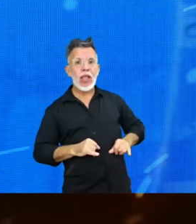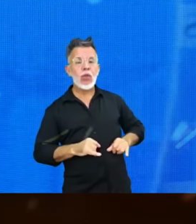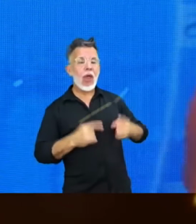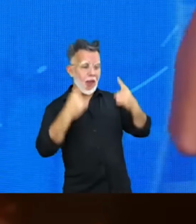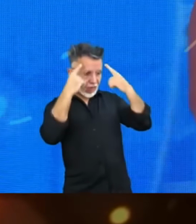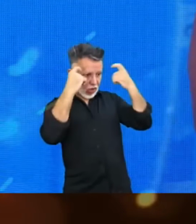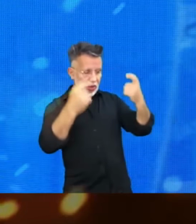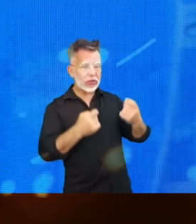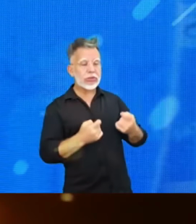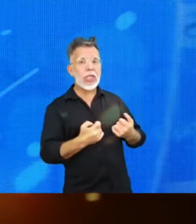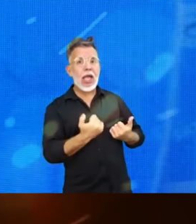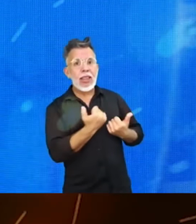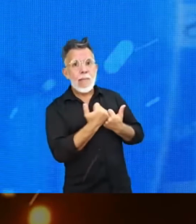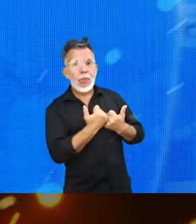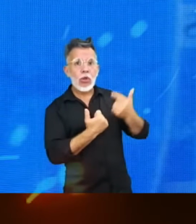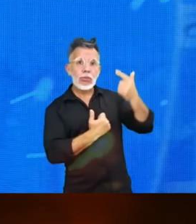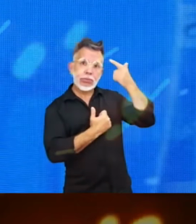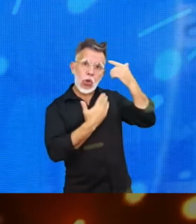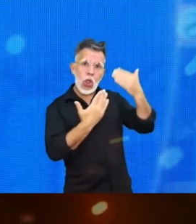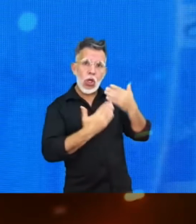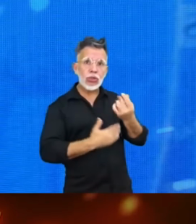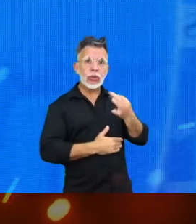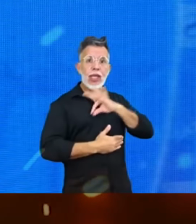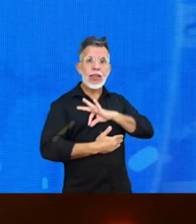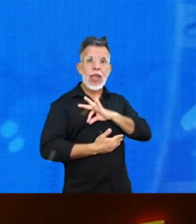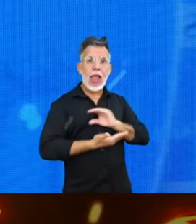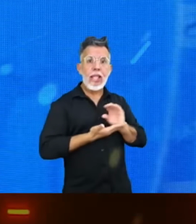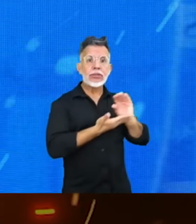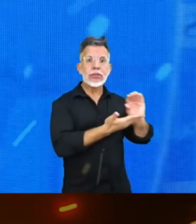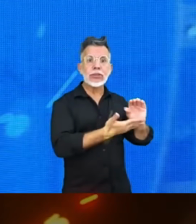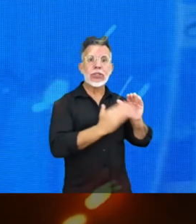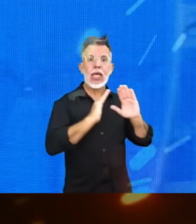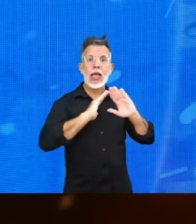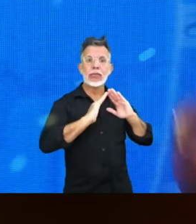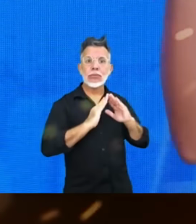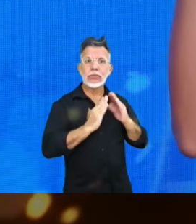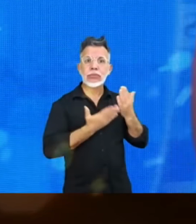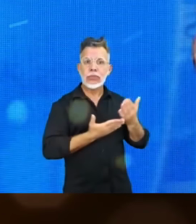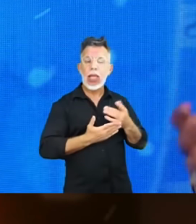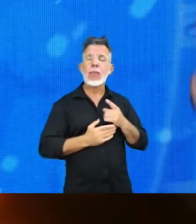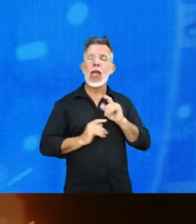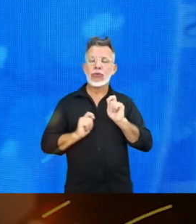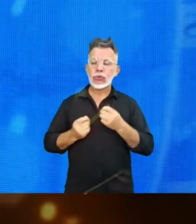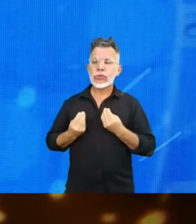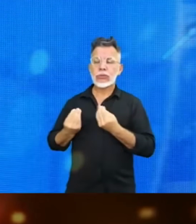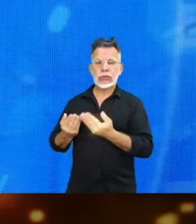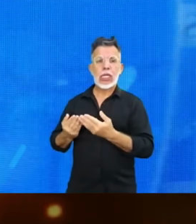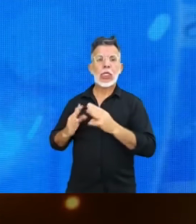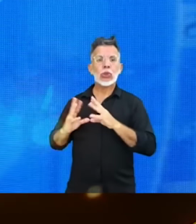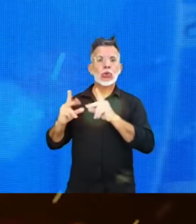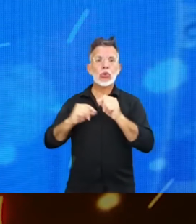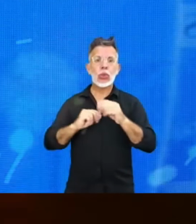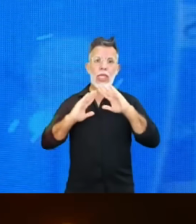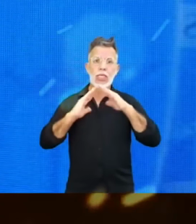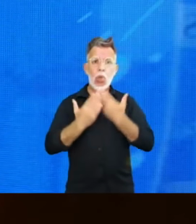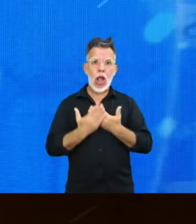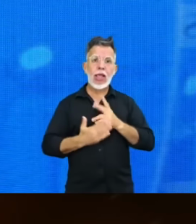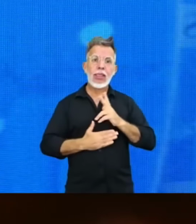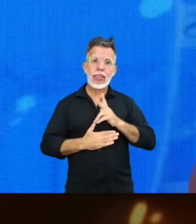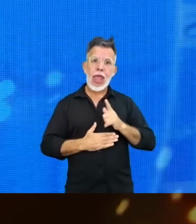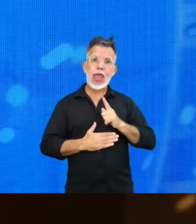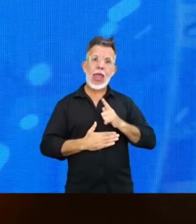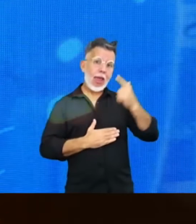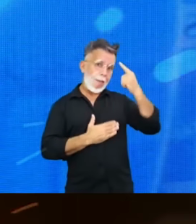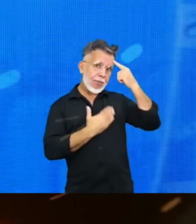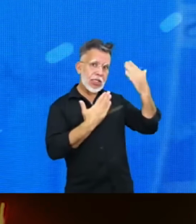de moradia para que elas possam se libertar mas vou garantir que toda escola pública tenha psicólogo que todo posto de saúde tenha uma equipe de saúde